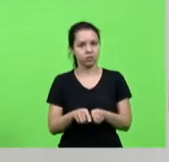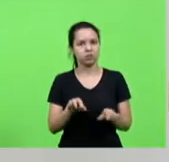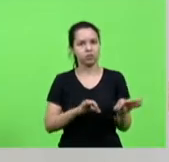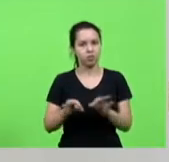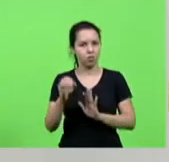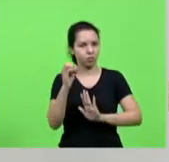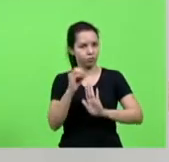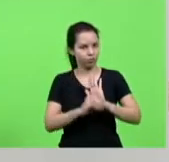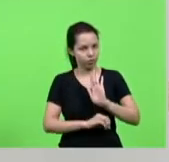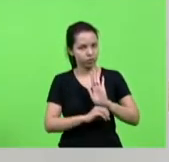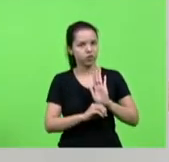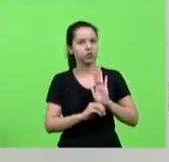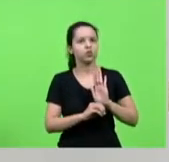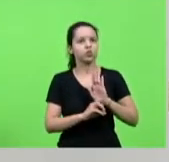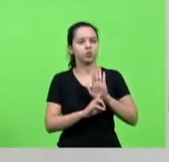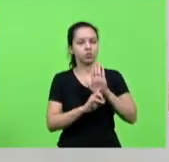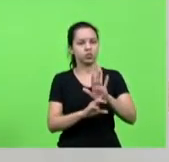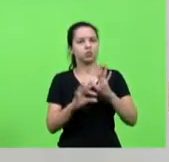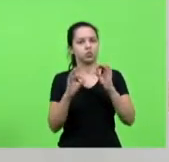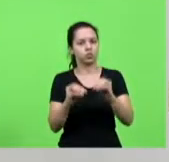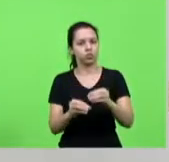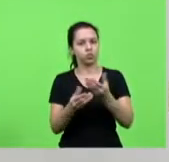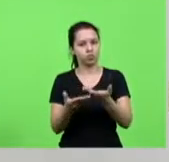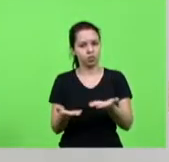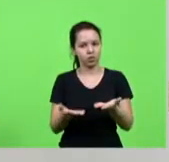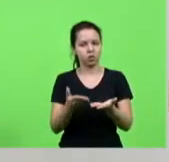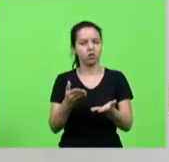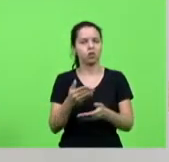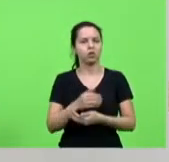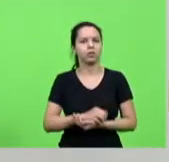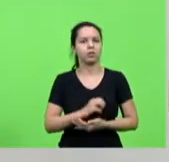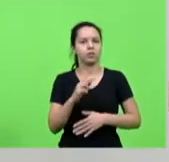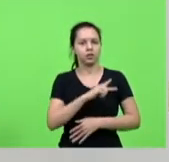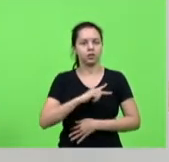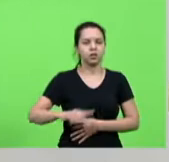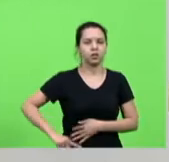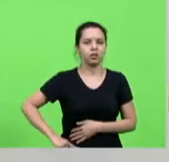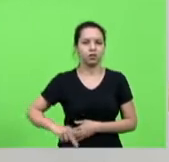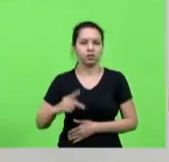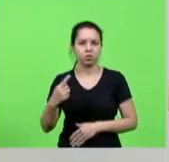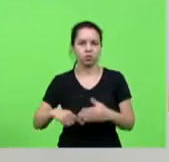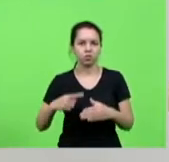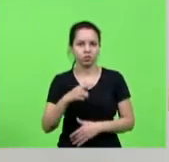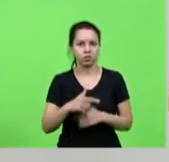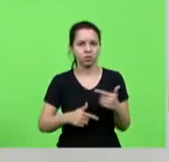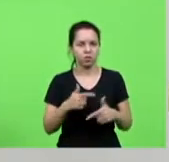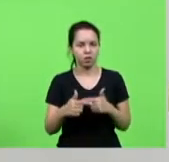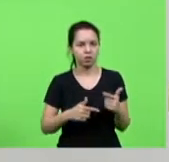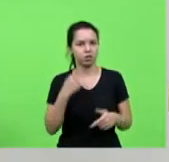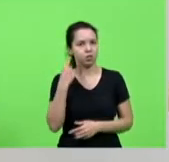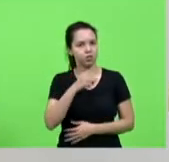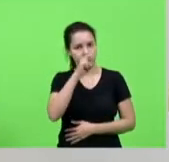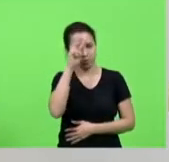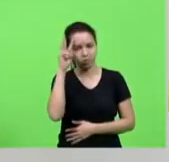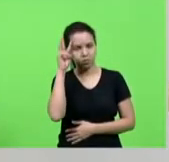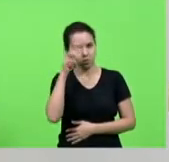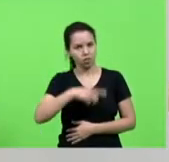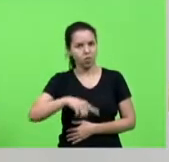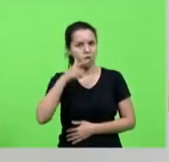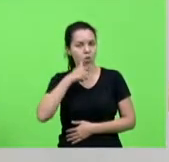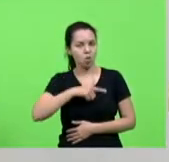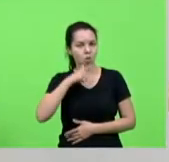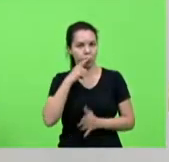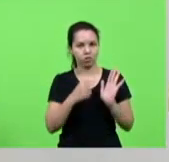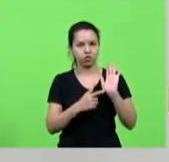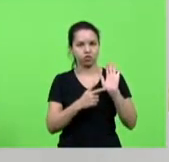de toda, oficiei o presidente da comissão de trabalho, o deputado Valnei Weber, para que a gente conseguisse fazer uma